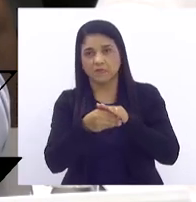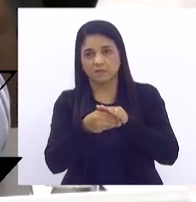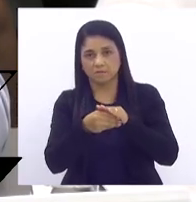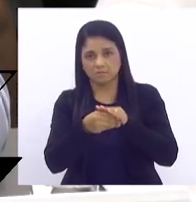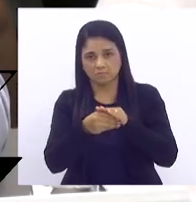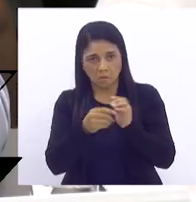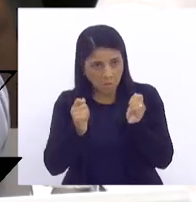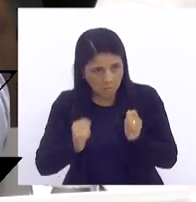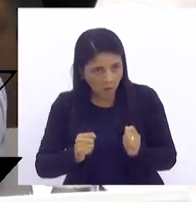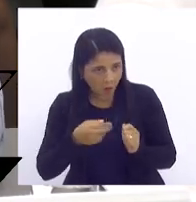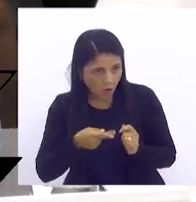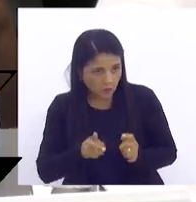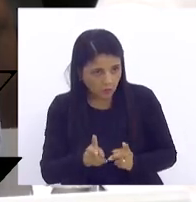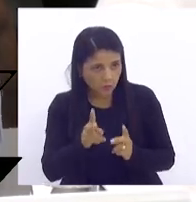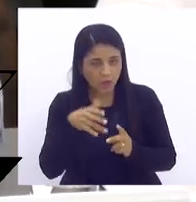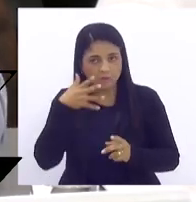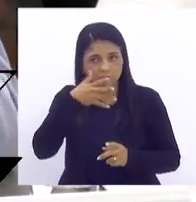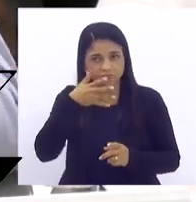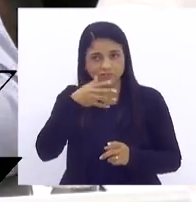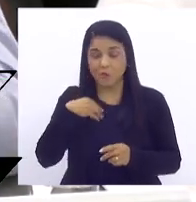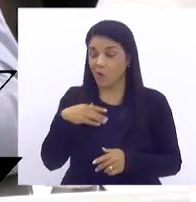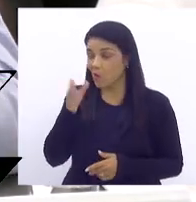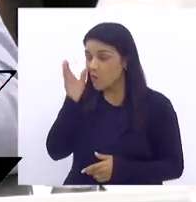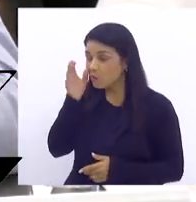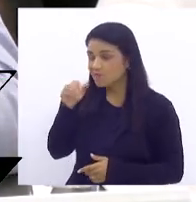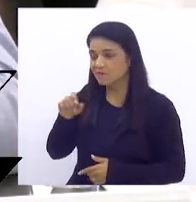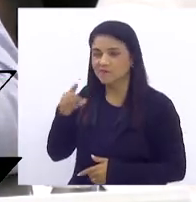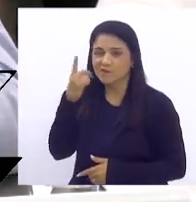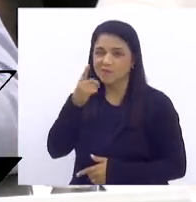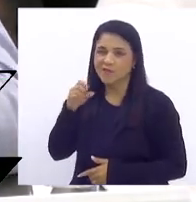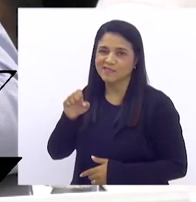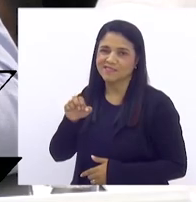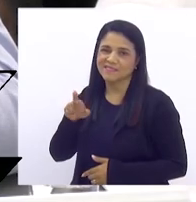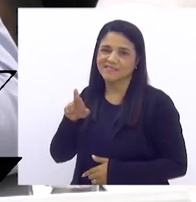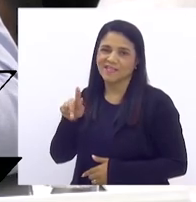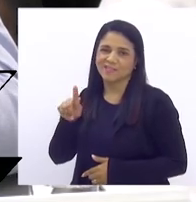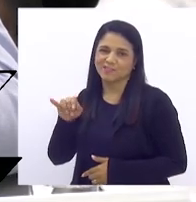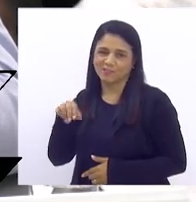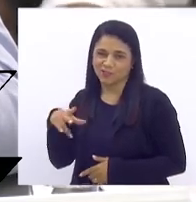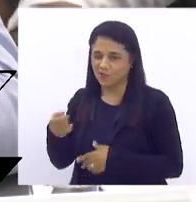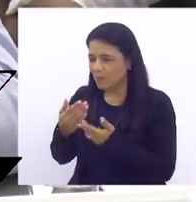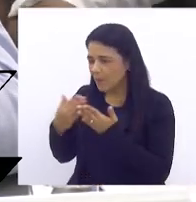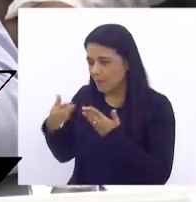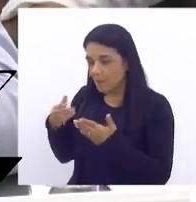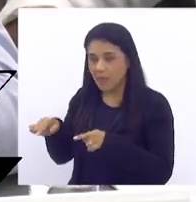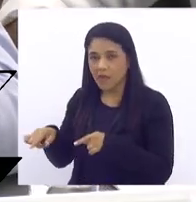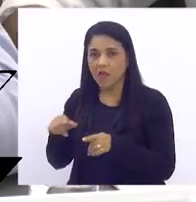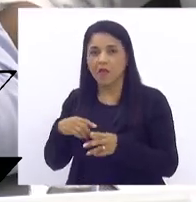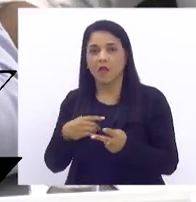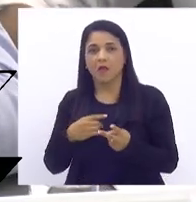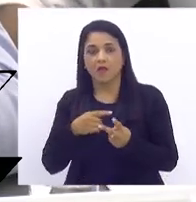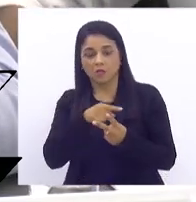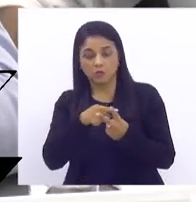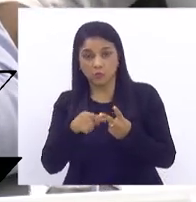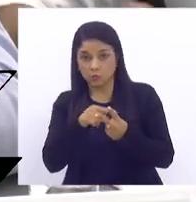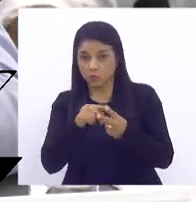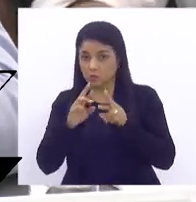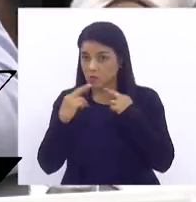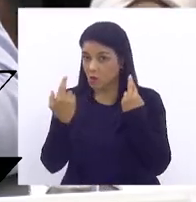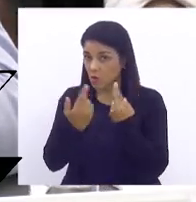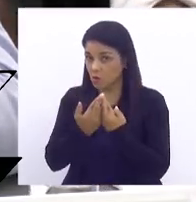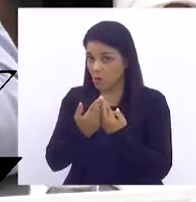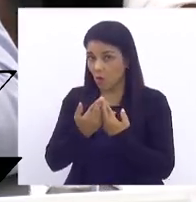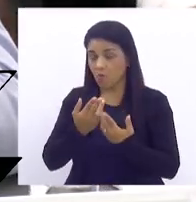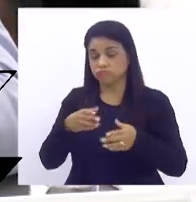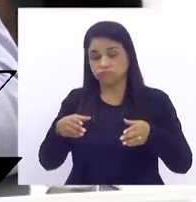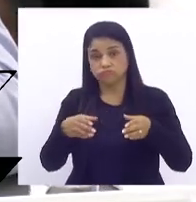posso continuar? Pode, pode. Só estou observando aqui, deputado doutor Serginho, isso que Vossa Excelência se referiu. Não, sobre as rodadas de conversa. Não, houve duas rodadas em